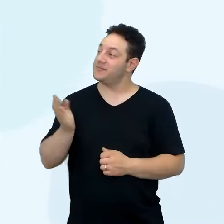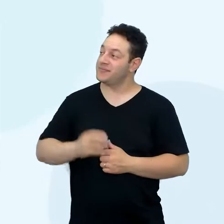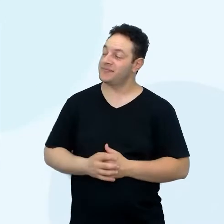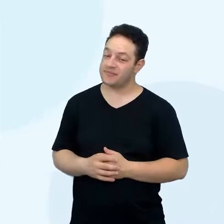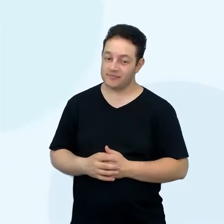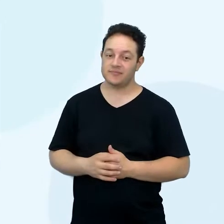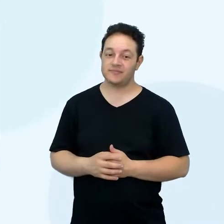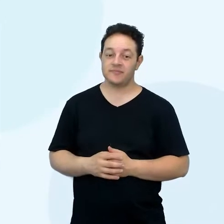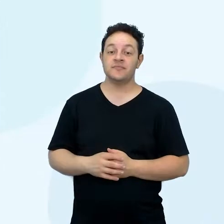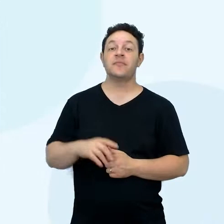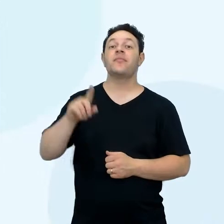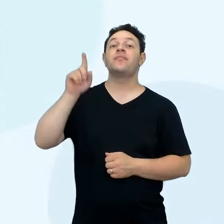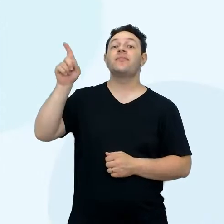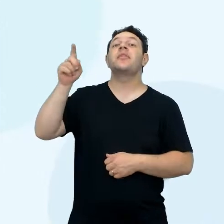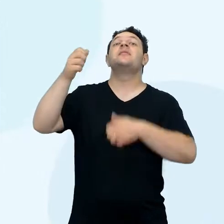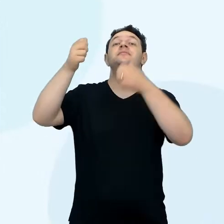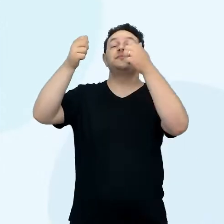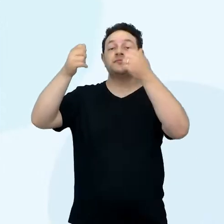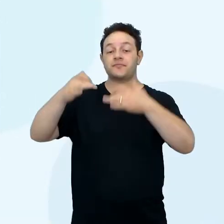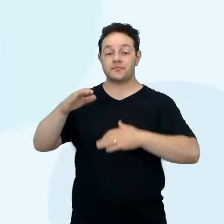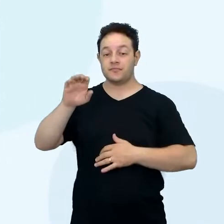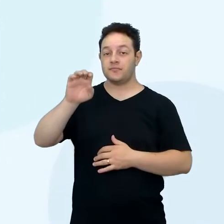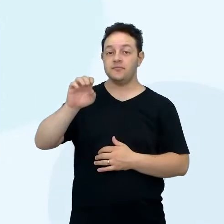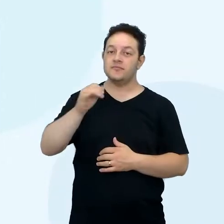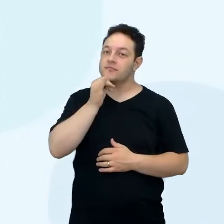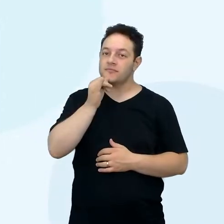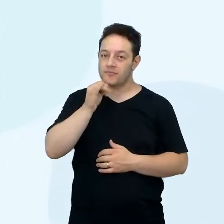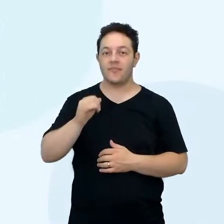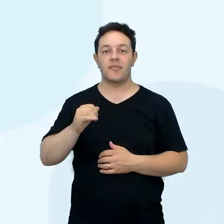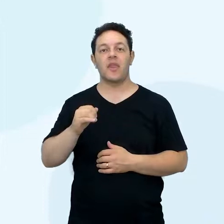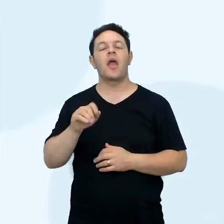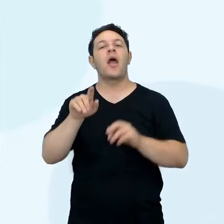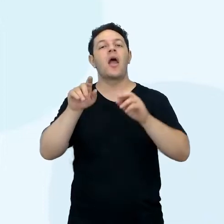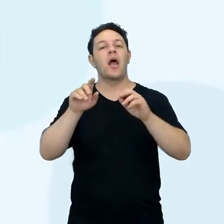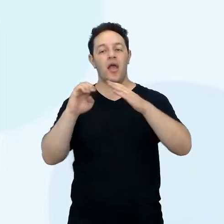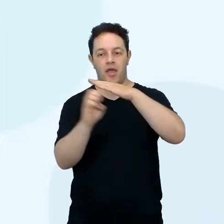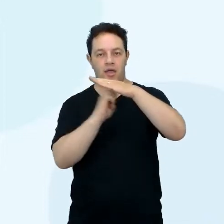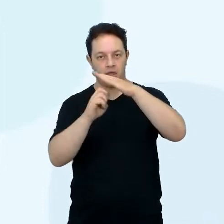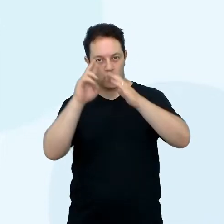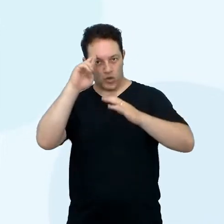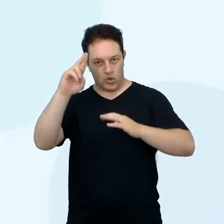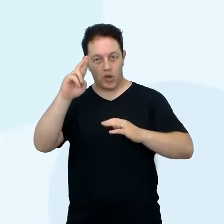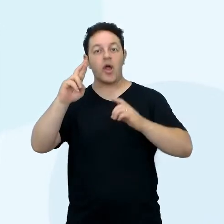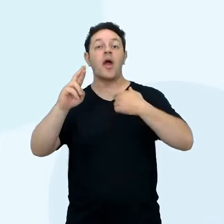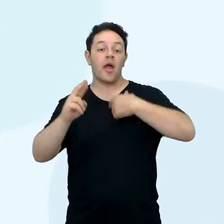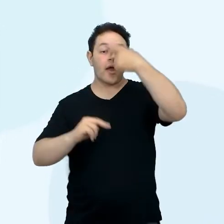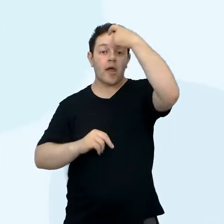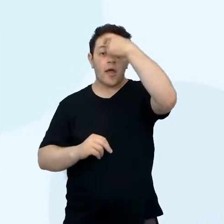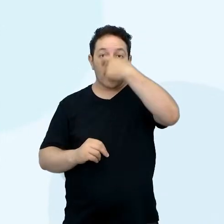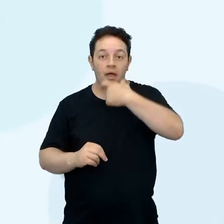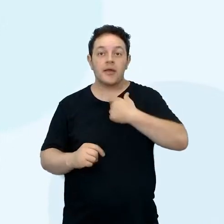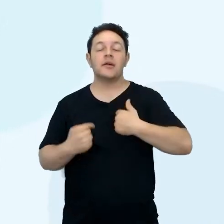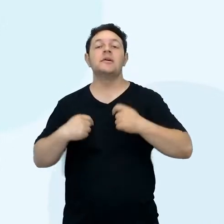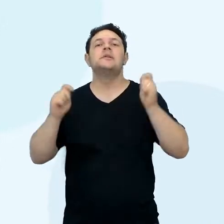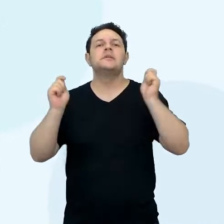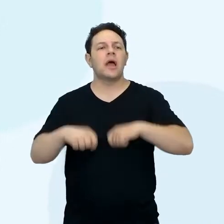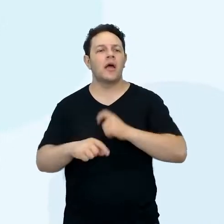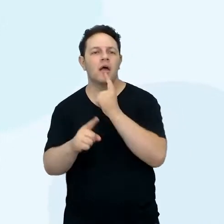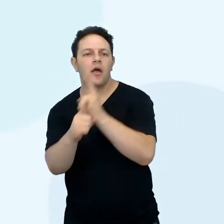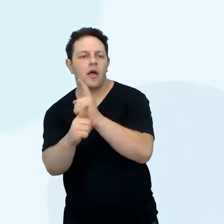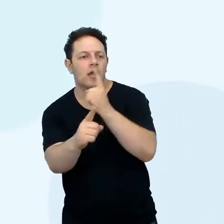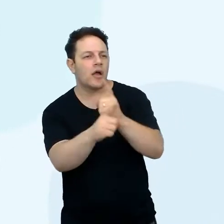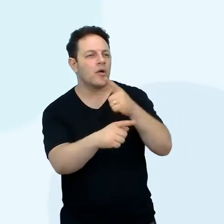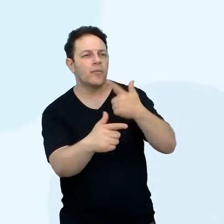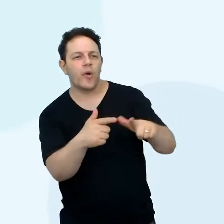a capacidade que uma pessoa tem de identificar problemas e oportunidades, desenvolver soluções e